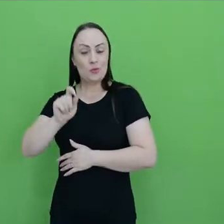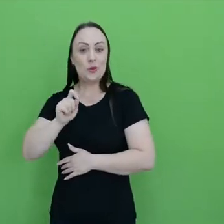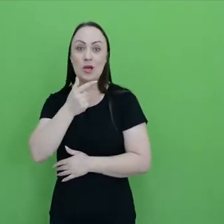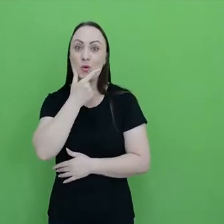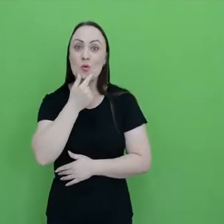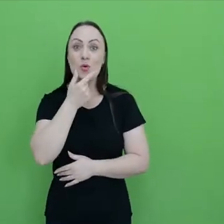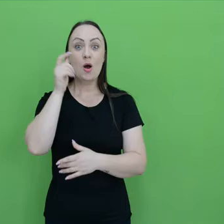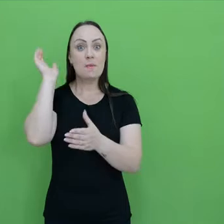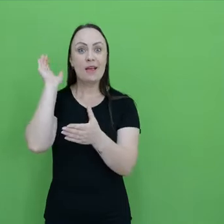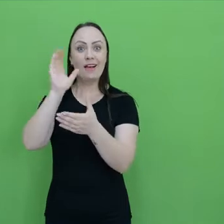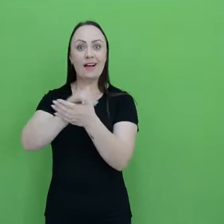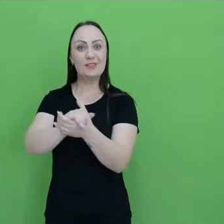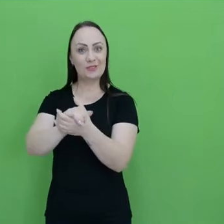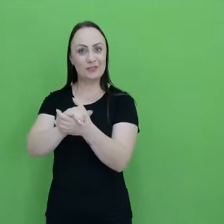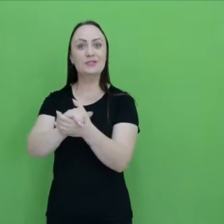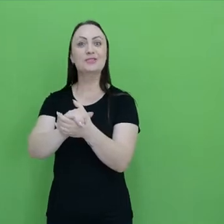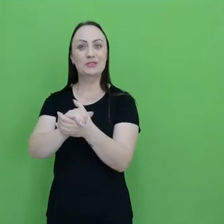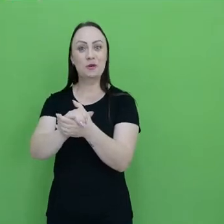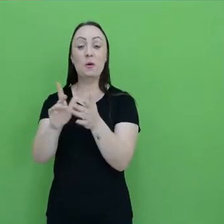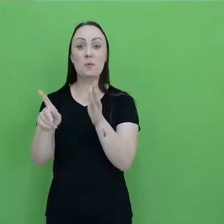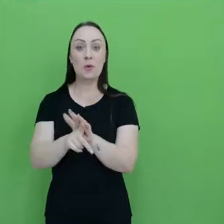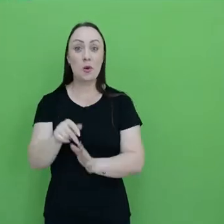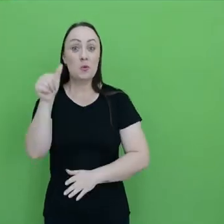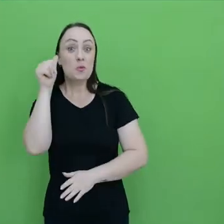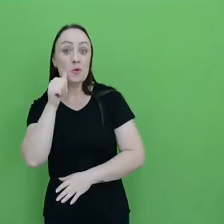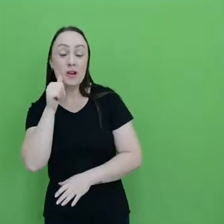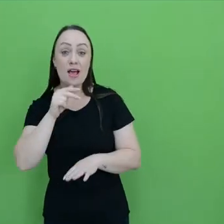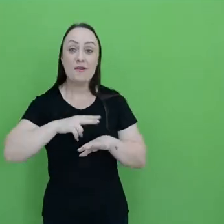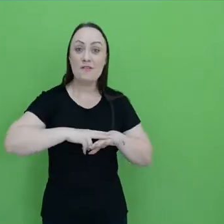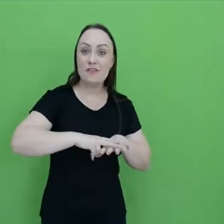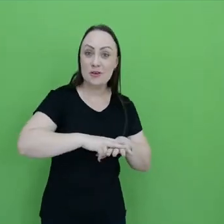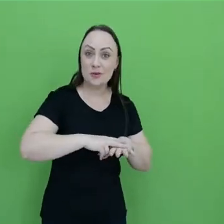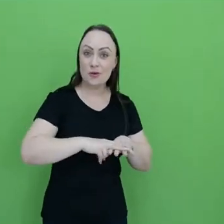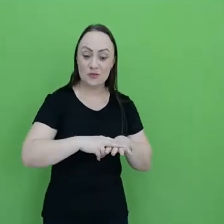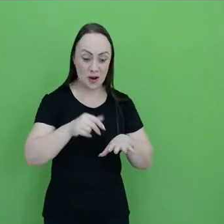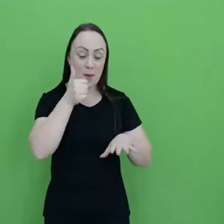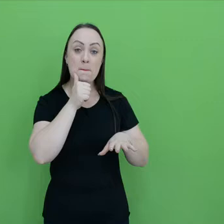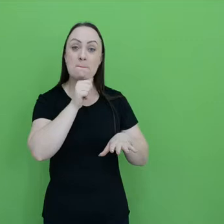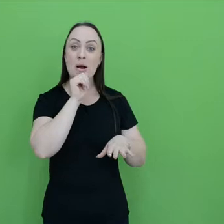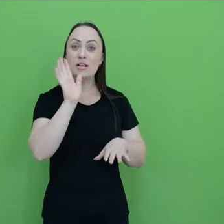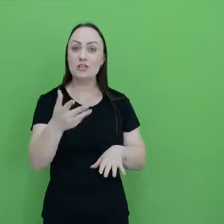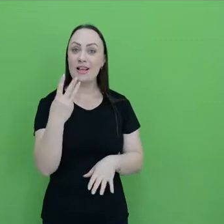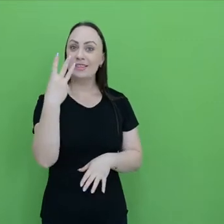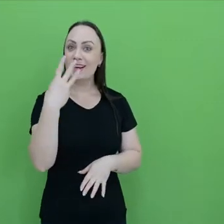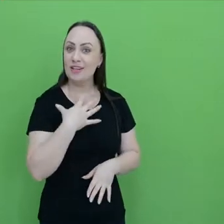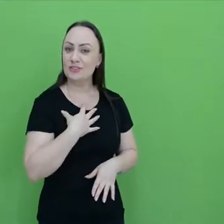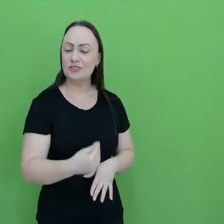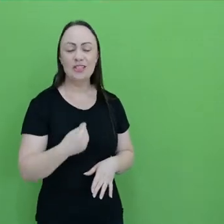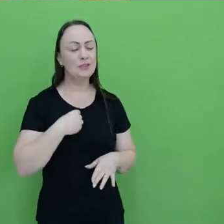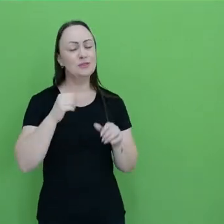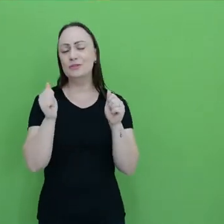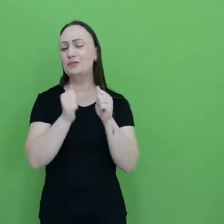homem tinha se casado com uma viúva que era mãe de 3 filhos. E que eles estavam